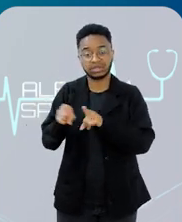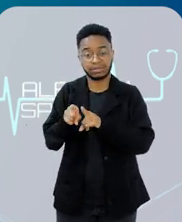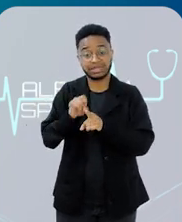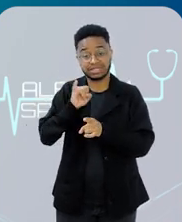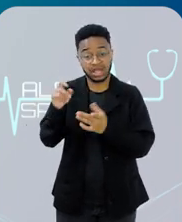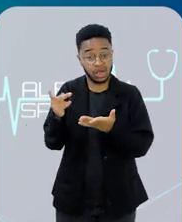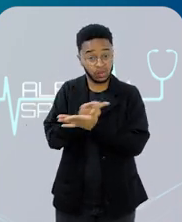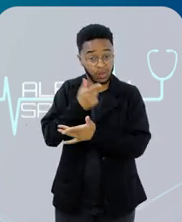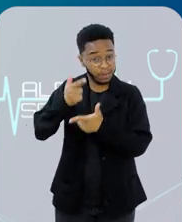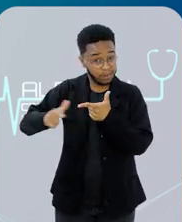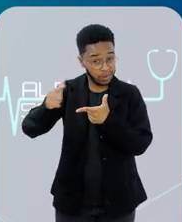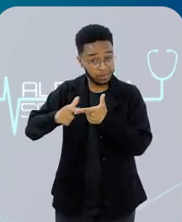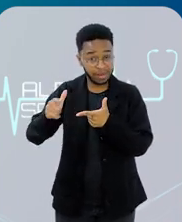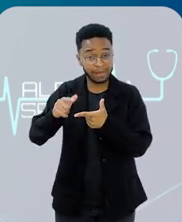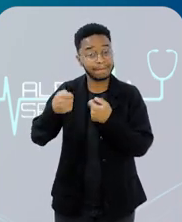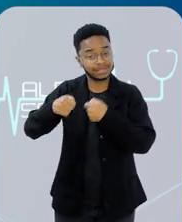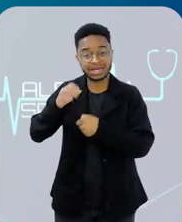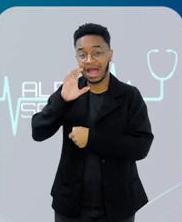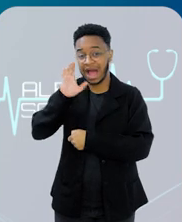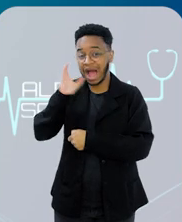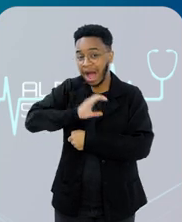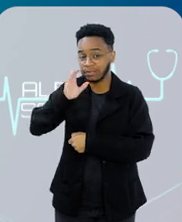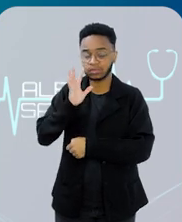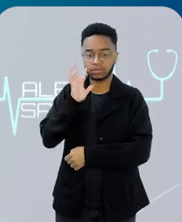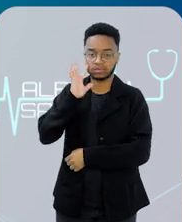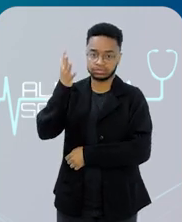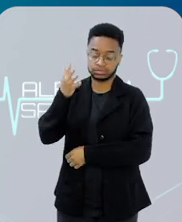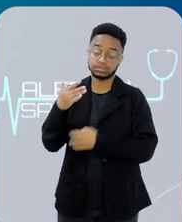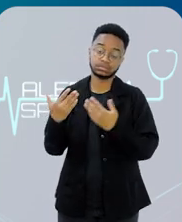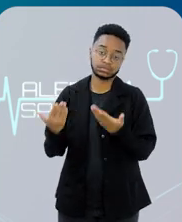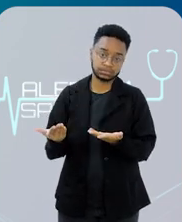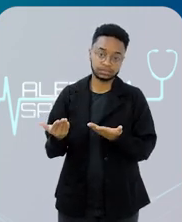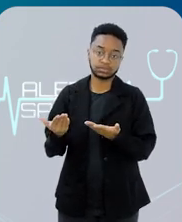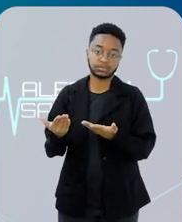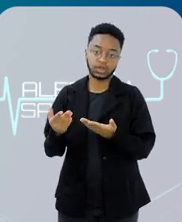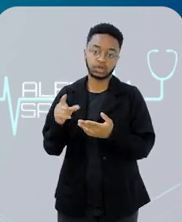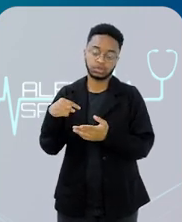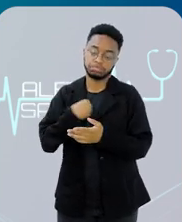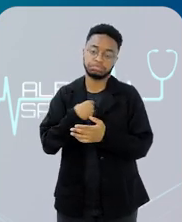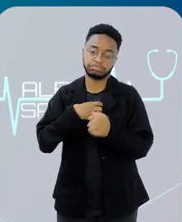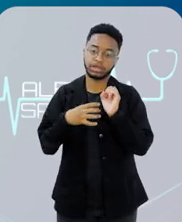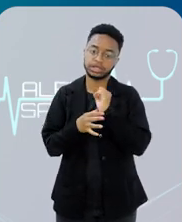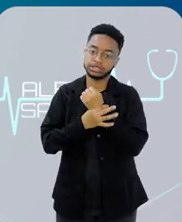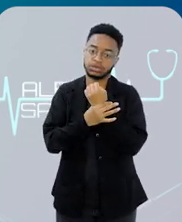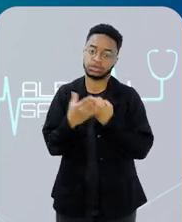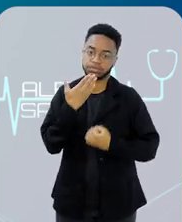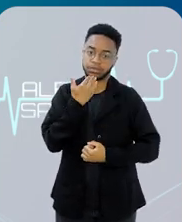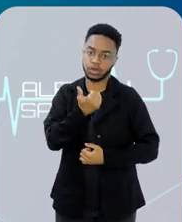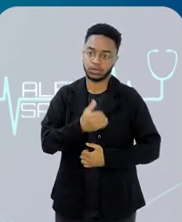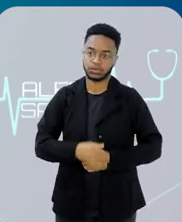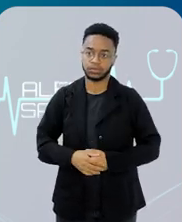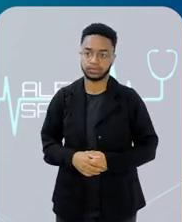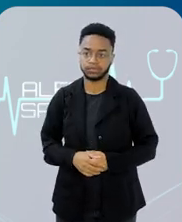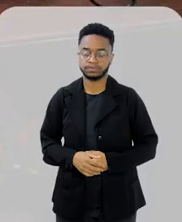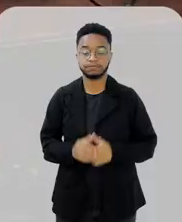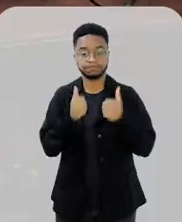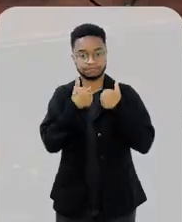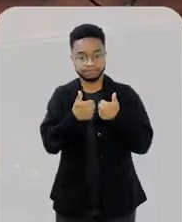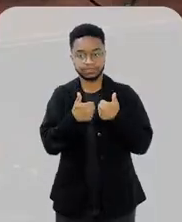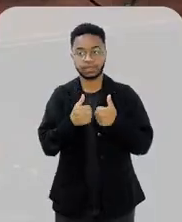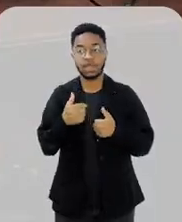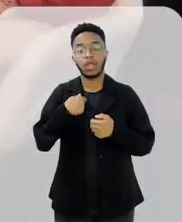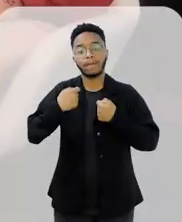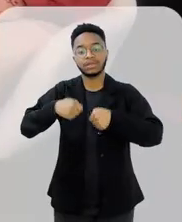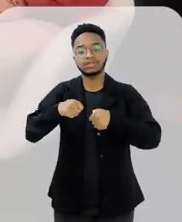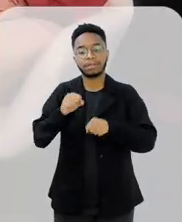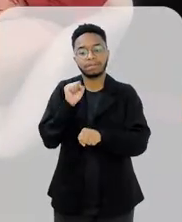eventuais complicações serem abordadas muito rapidamente acabam também trazendo uma segurança muito maior ao procedimento. Tá